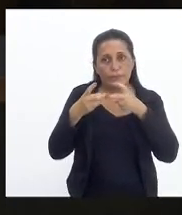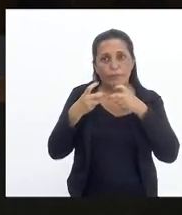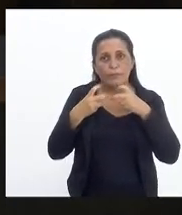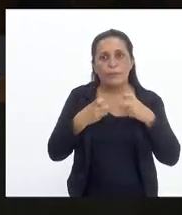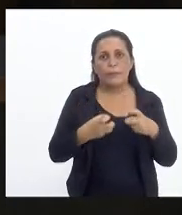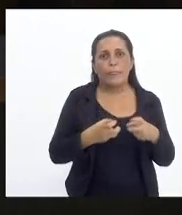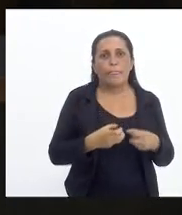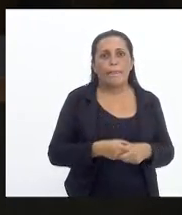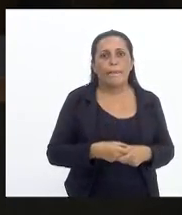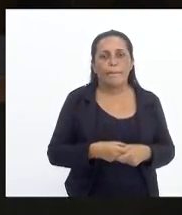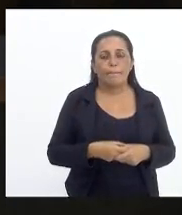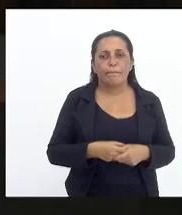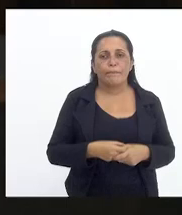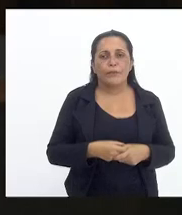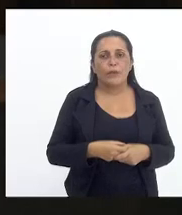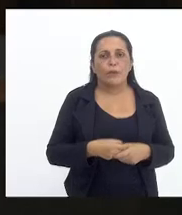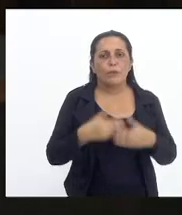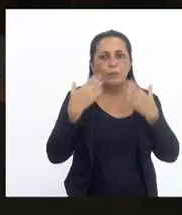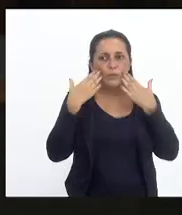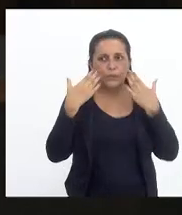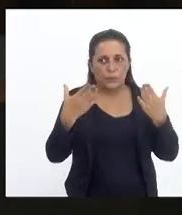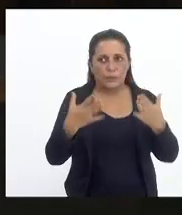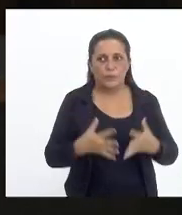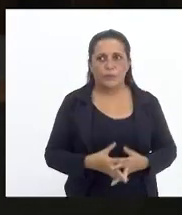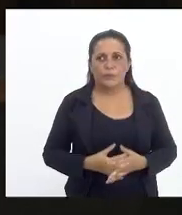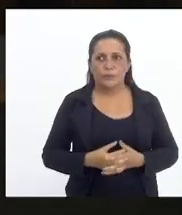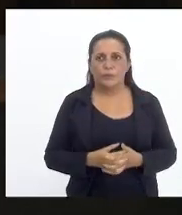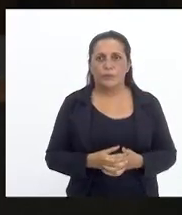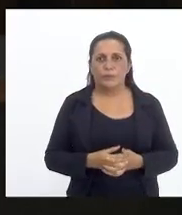sobre a sua apresentação